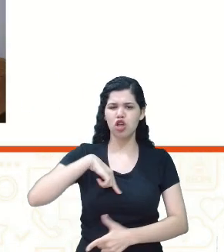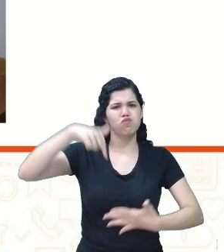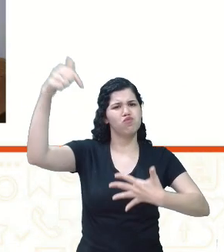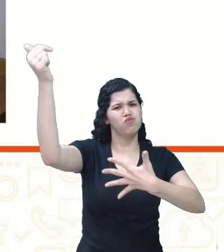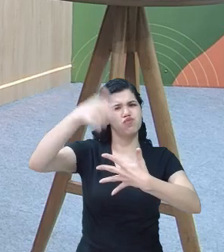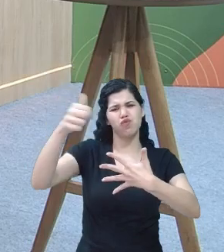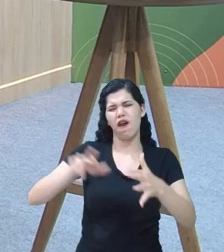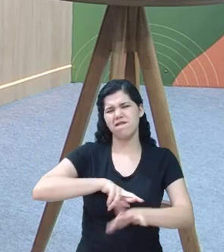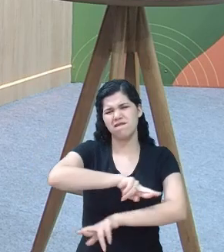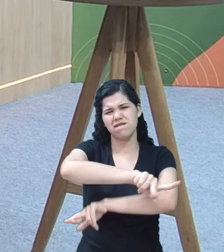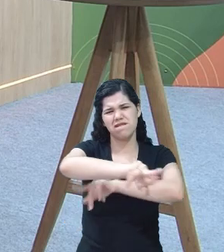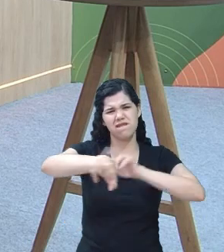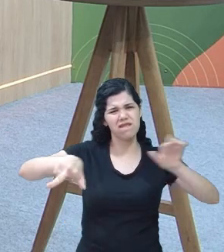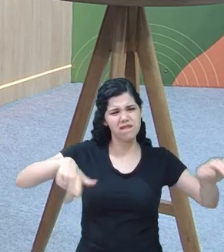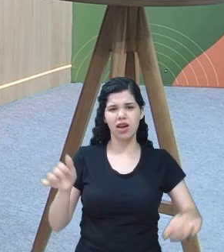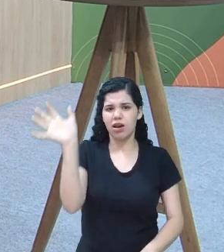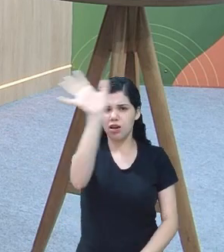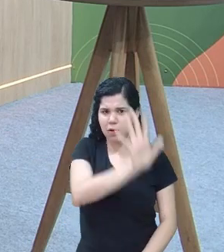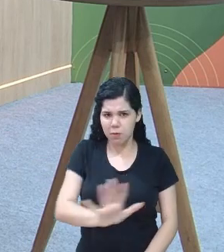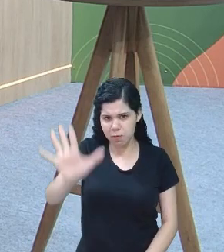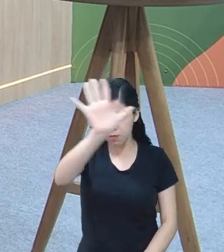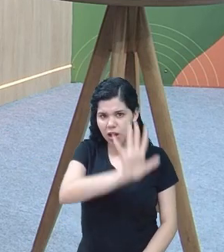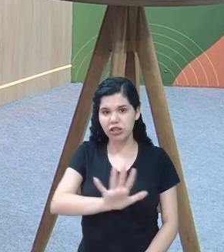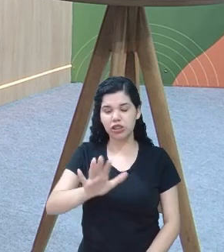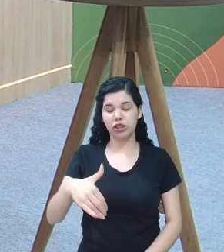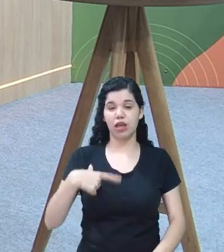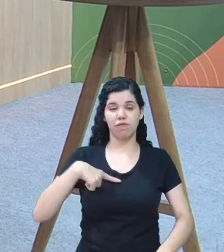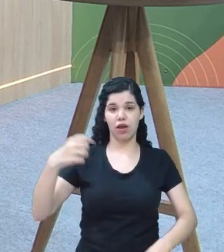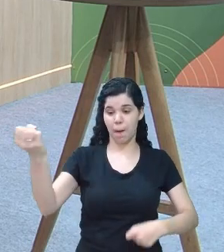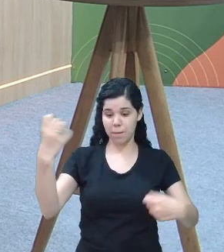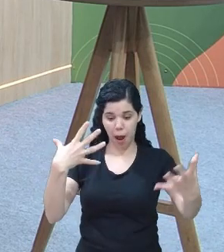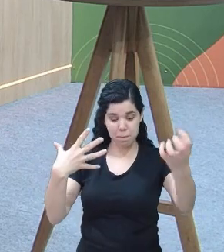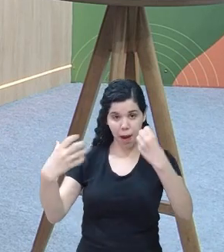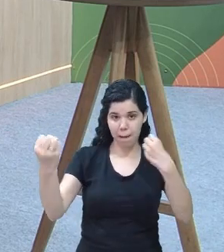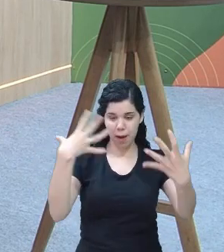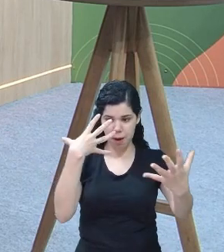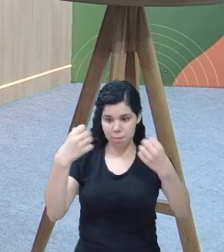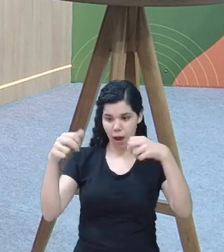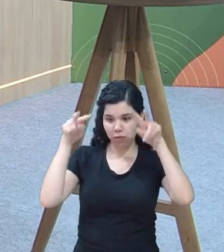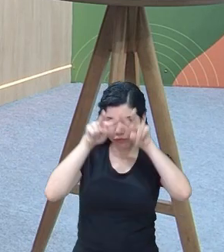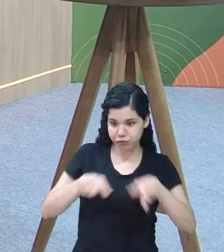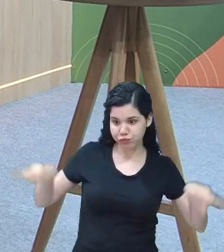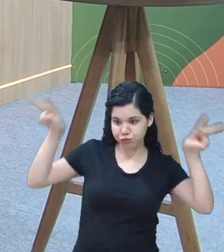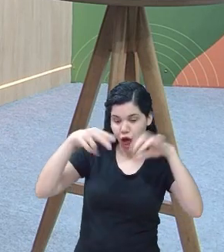repleto, de imagens. Nós somos bombardeados